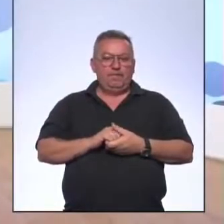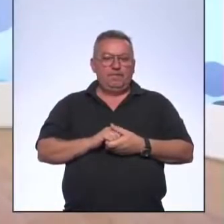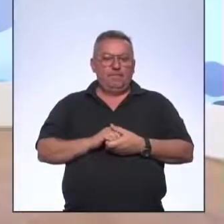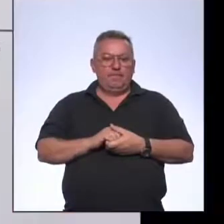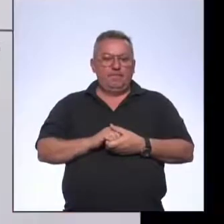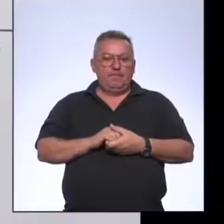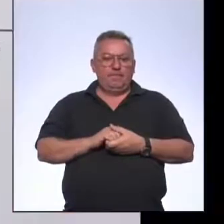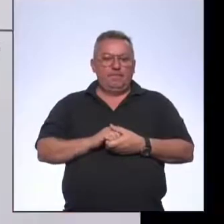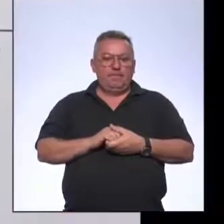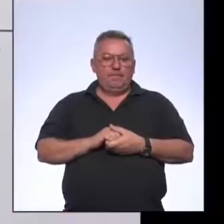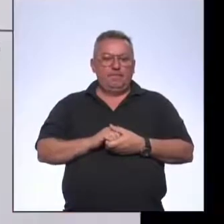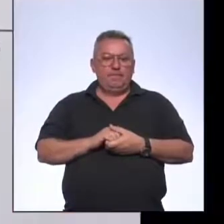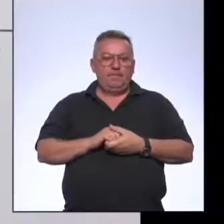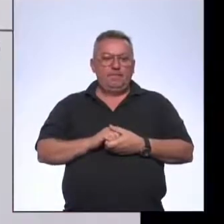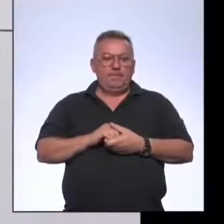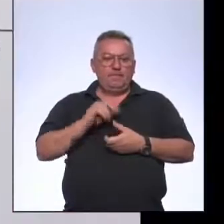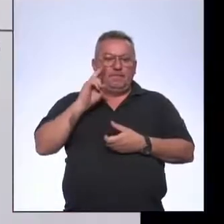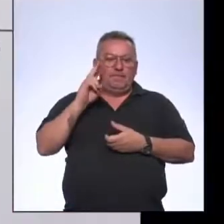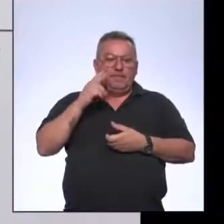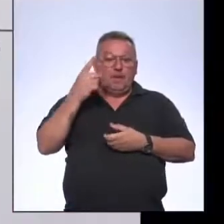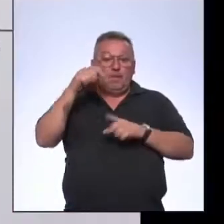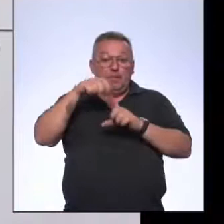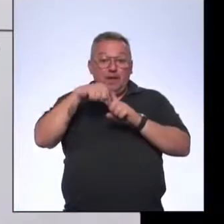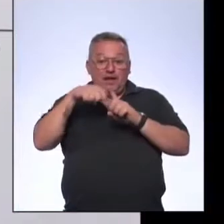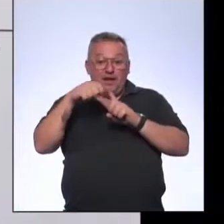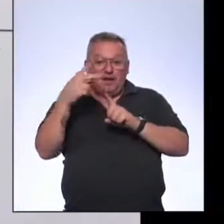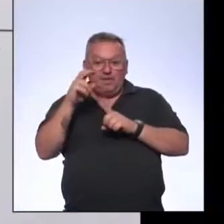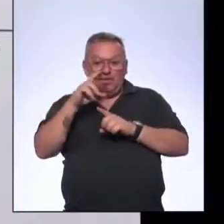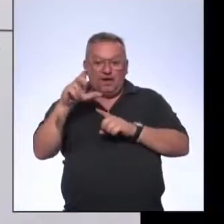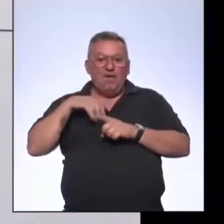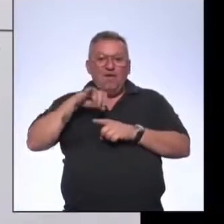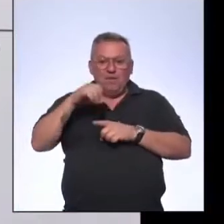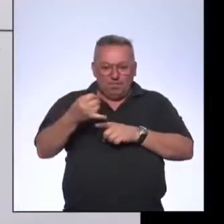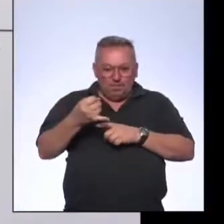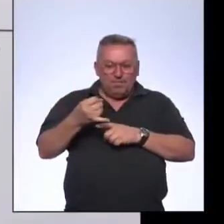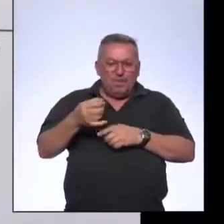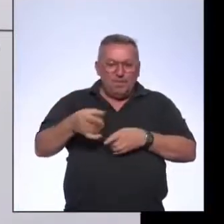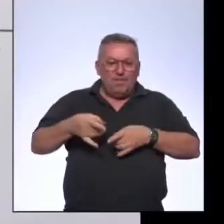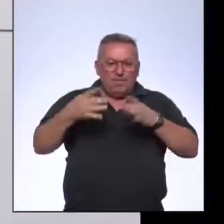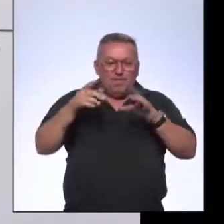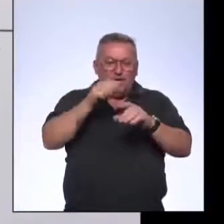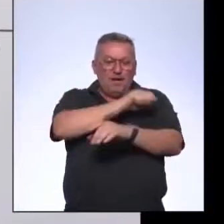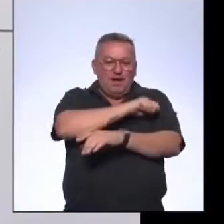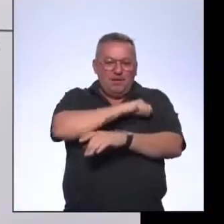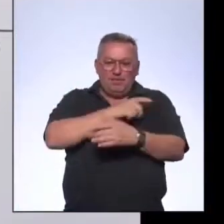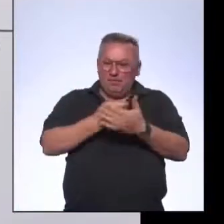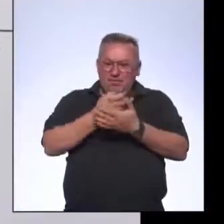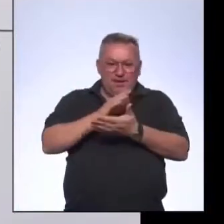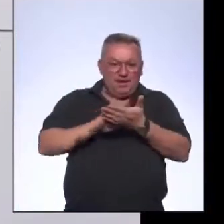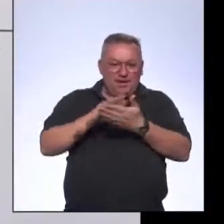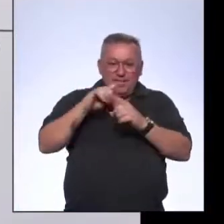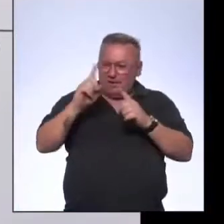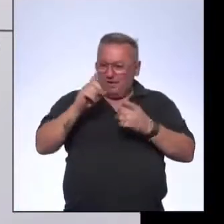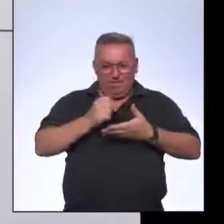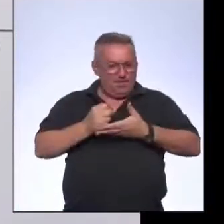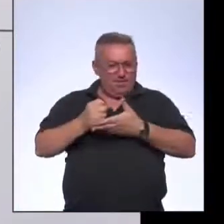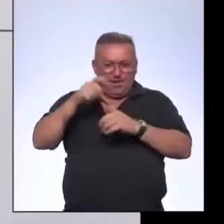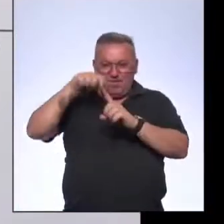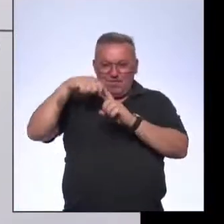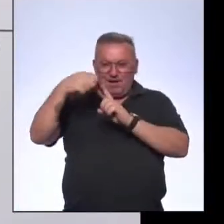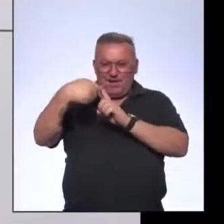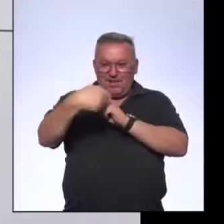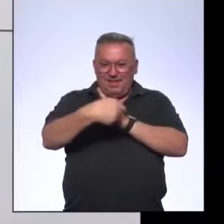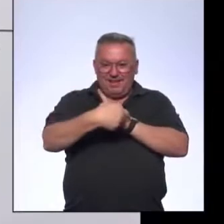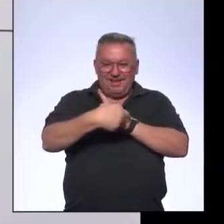e olha a banana Olha a banana r$ 2 o quilo venha aproveitar a promoção aluno estudioso não paga mas também não leva